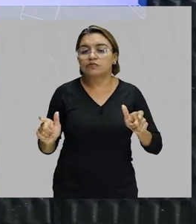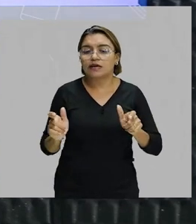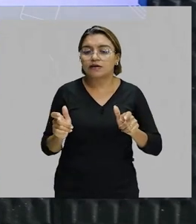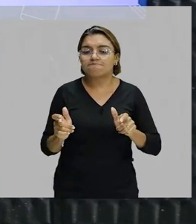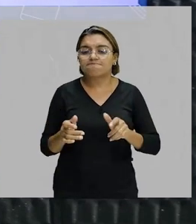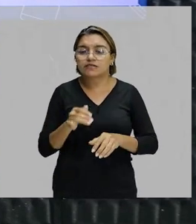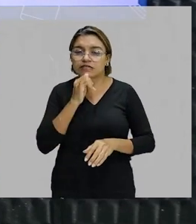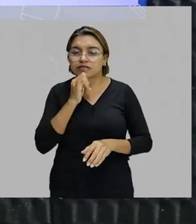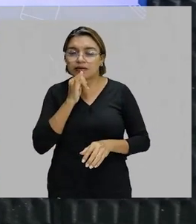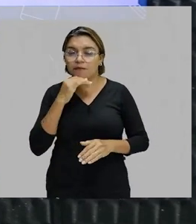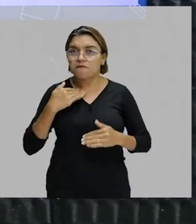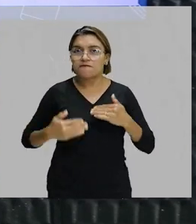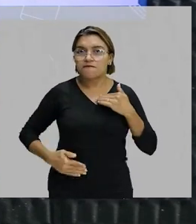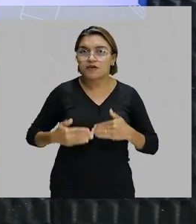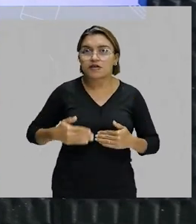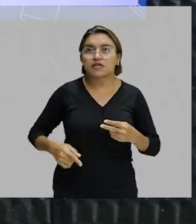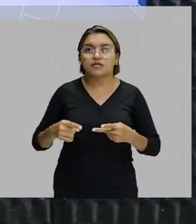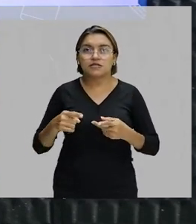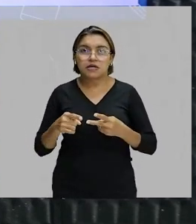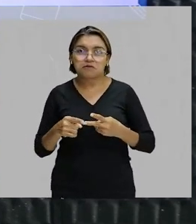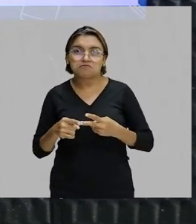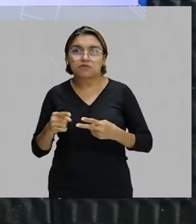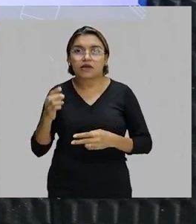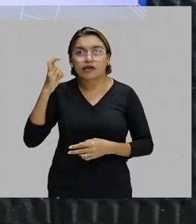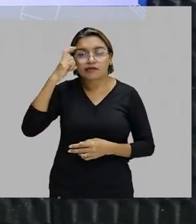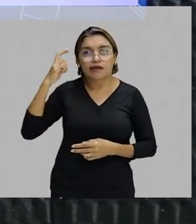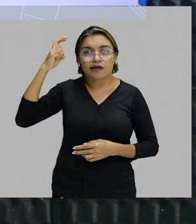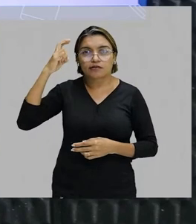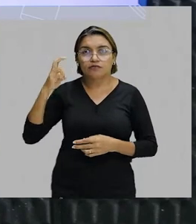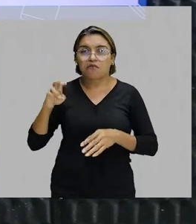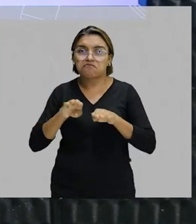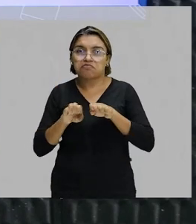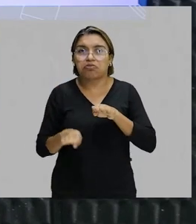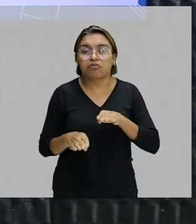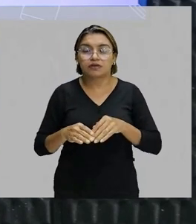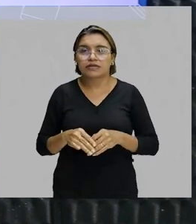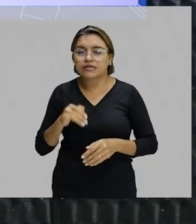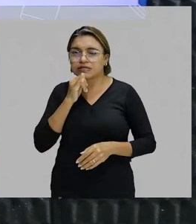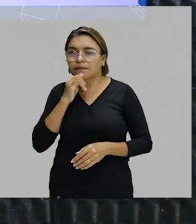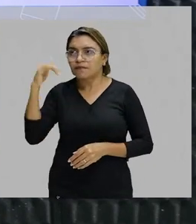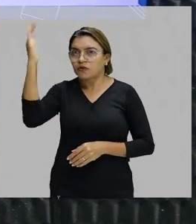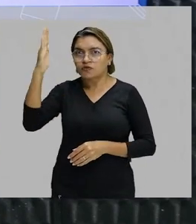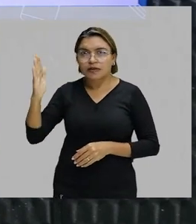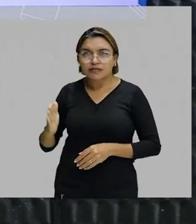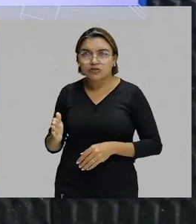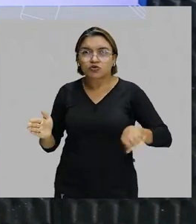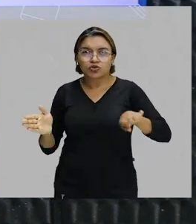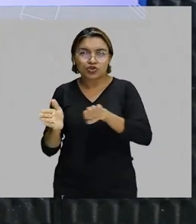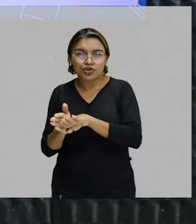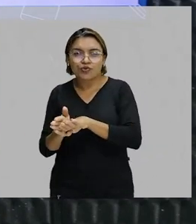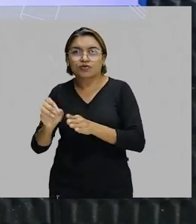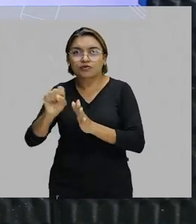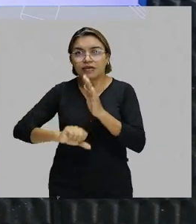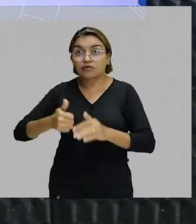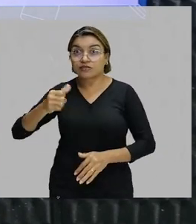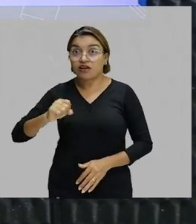degeneração física e intelectual aí eu te falei ele veio pro Brasil no século X sabe o que